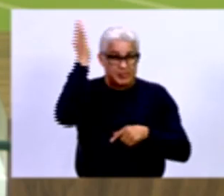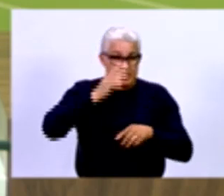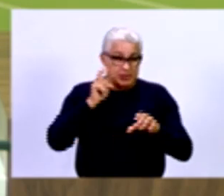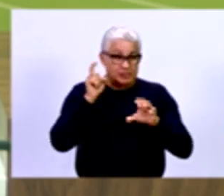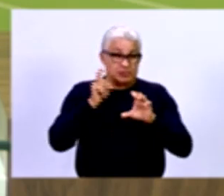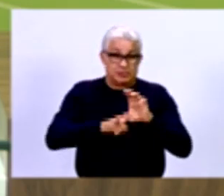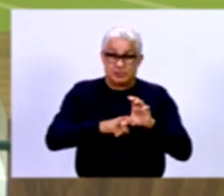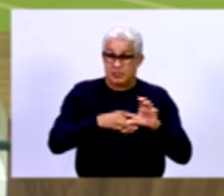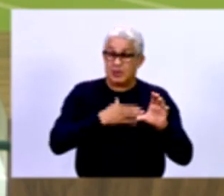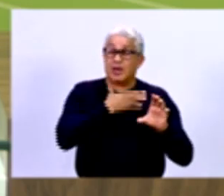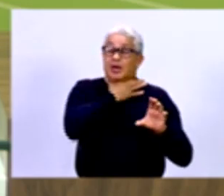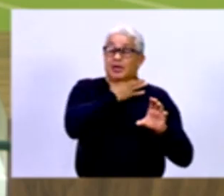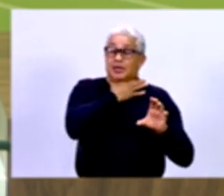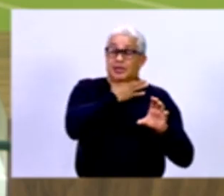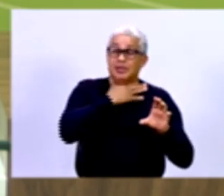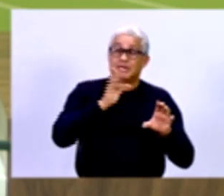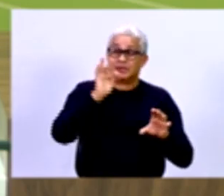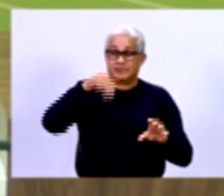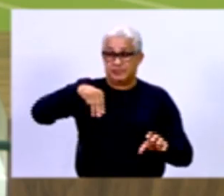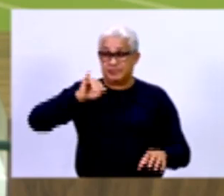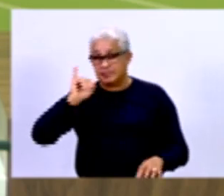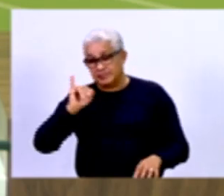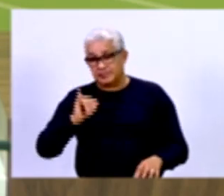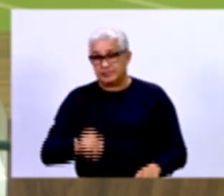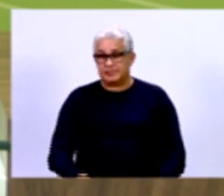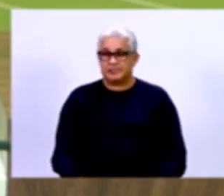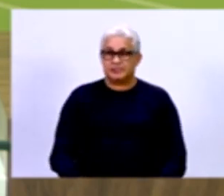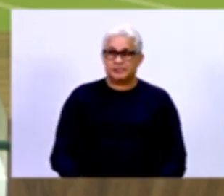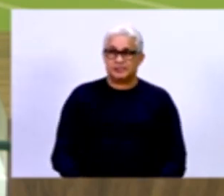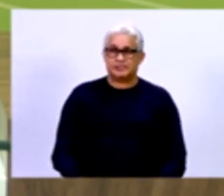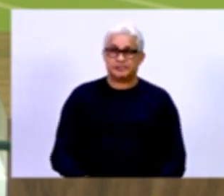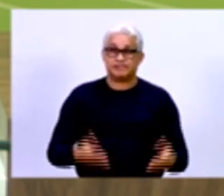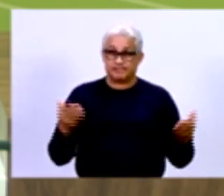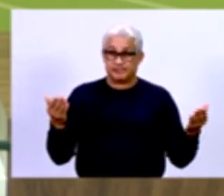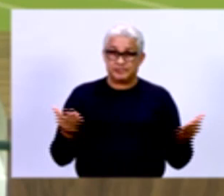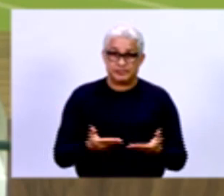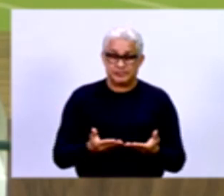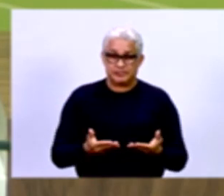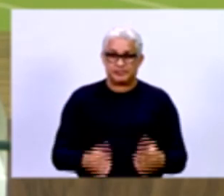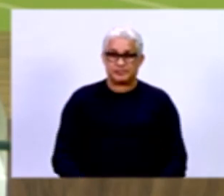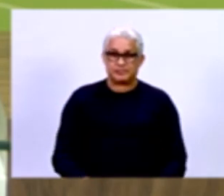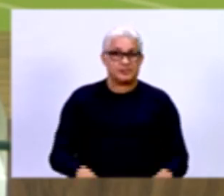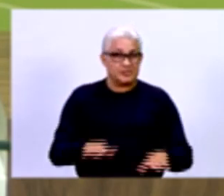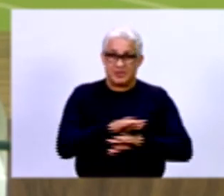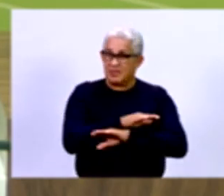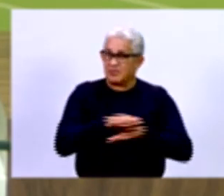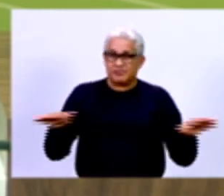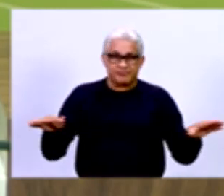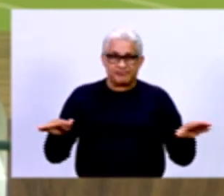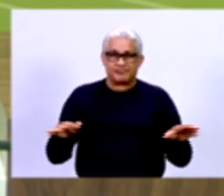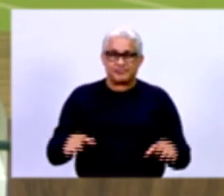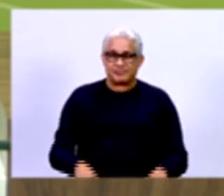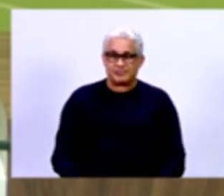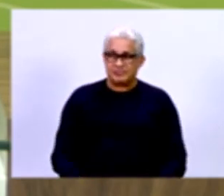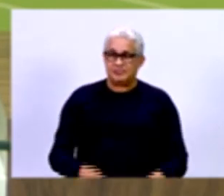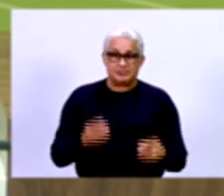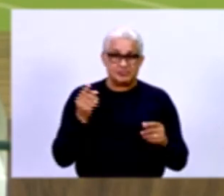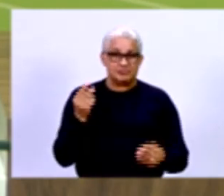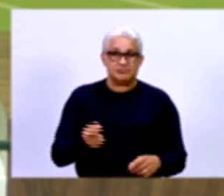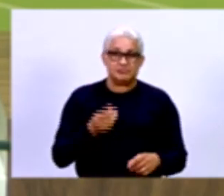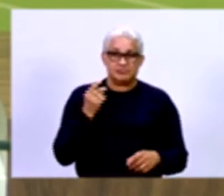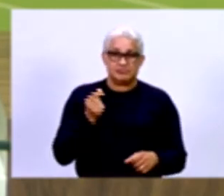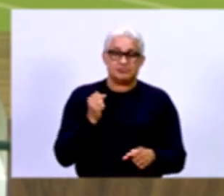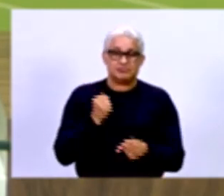endividado com o Fundo Monetário Internacional, Banco Internacional. Hoje em dia essa não é mais a nossa situação, tá? Depois de muito tempo nós